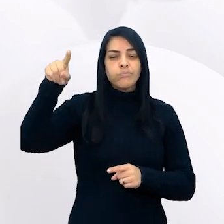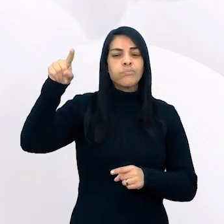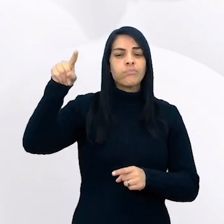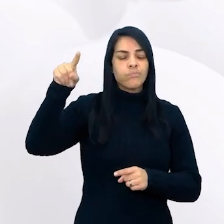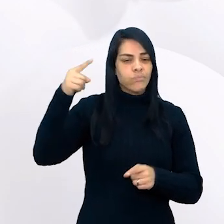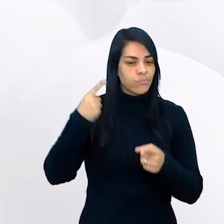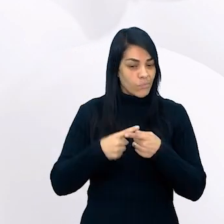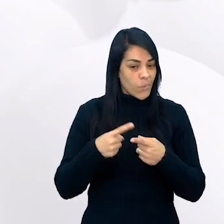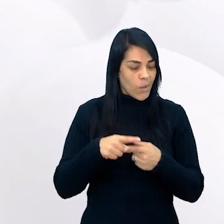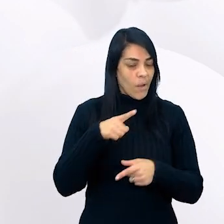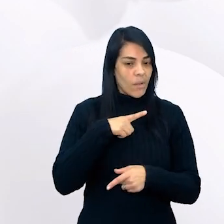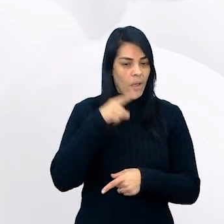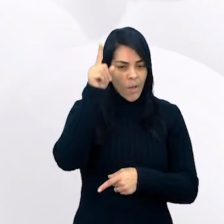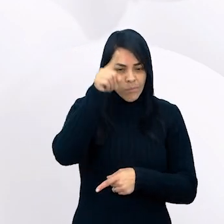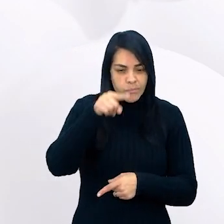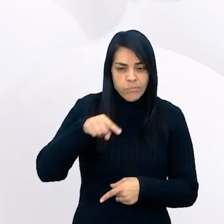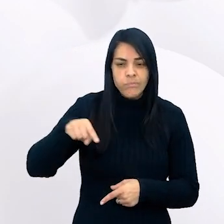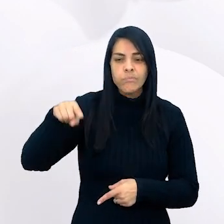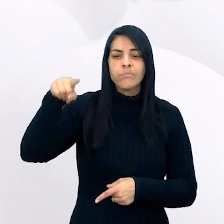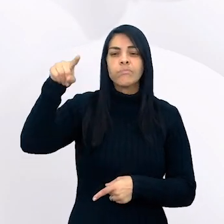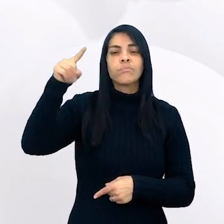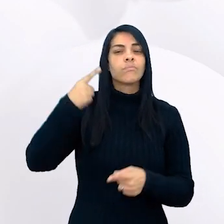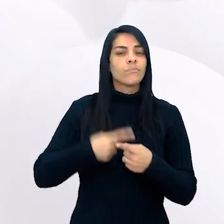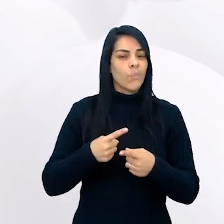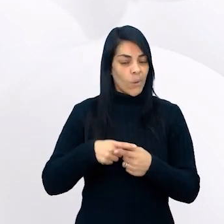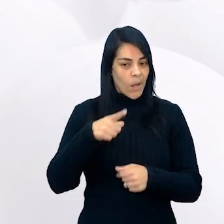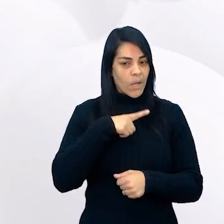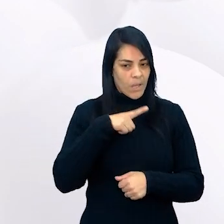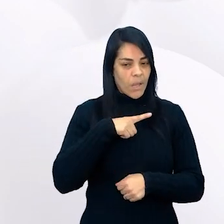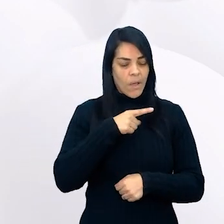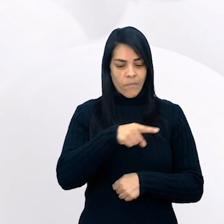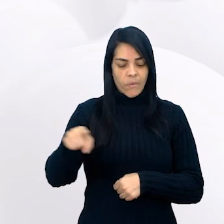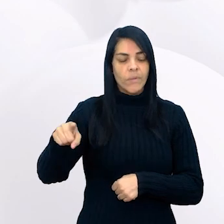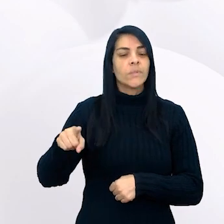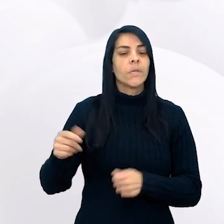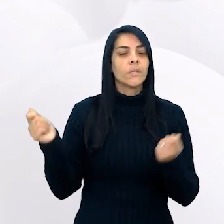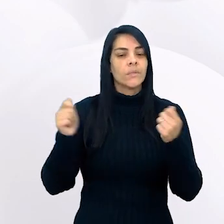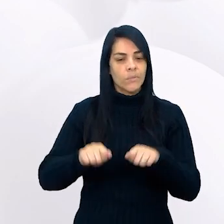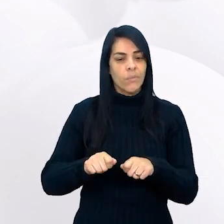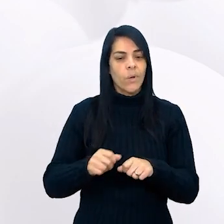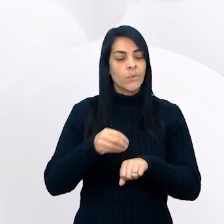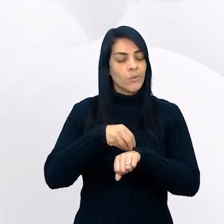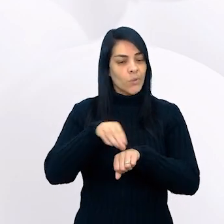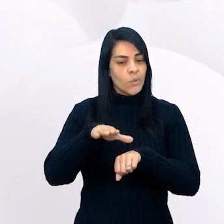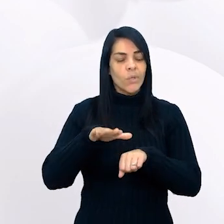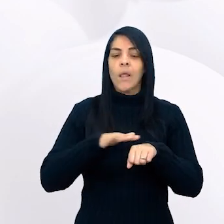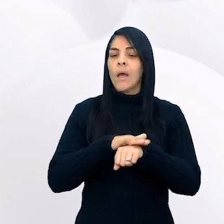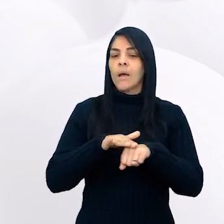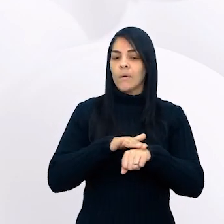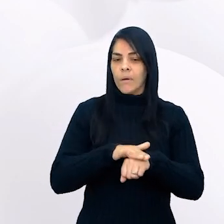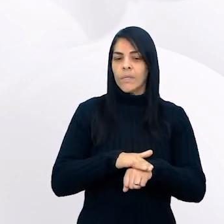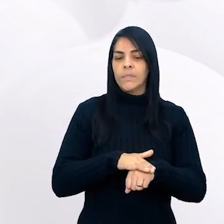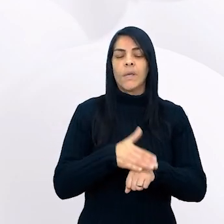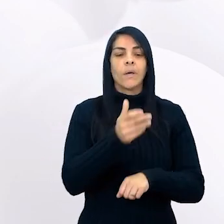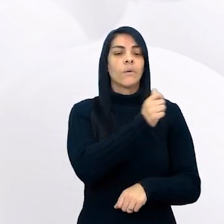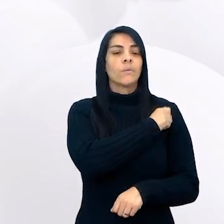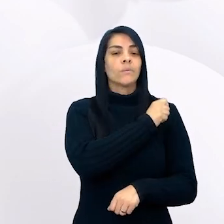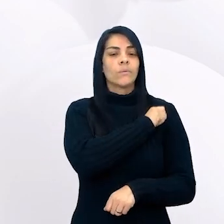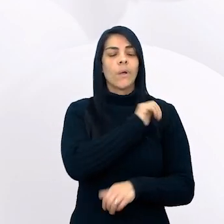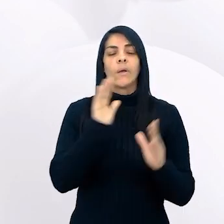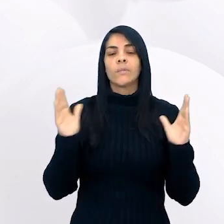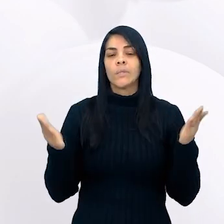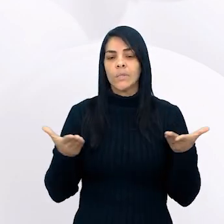virem e conversem, né? Por que a concavidade é voltada para cima, né? Os estudantes